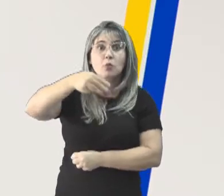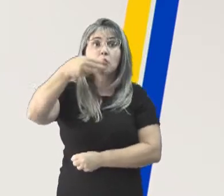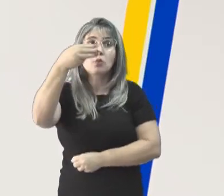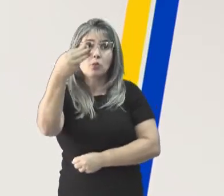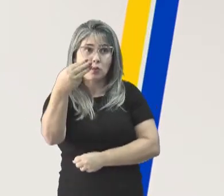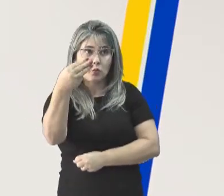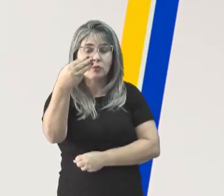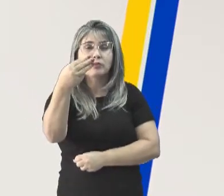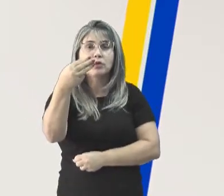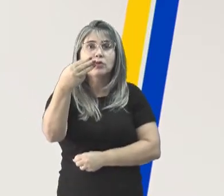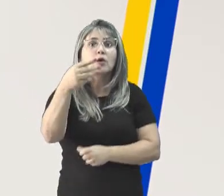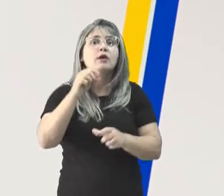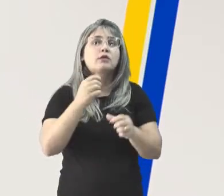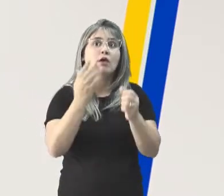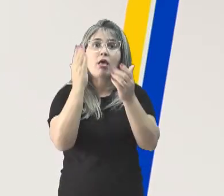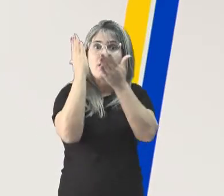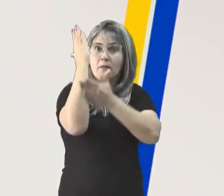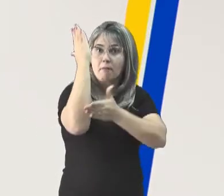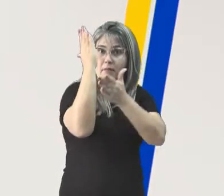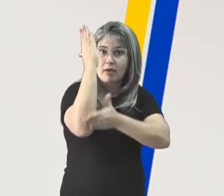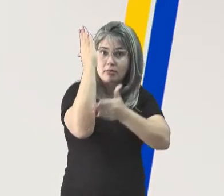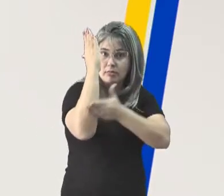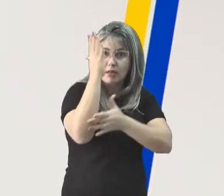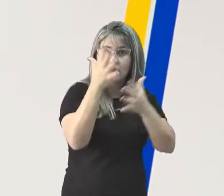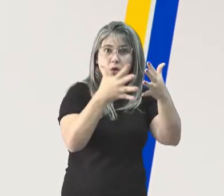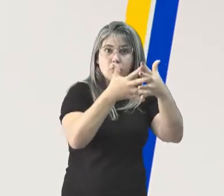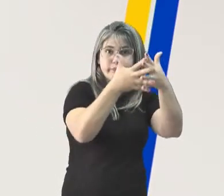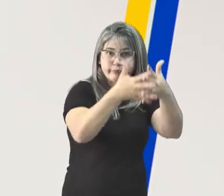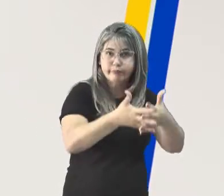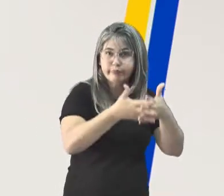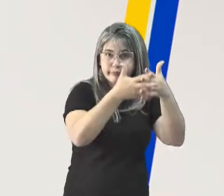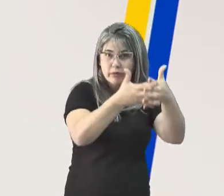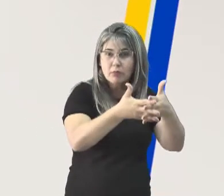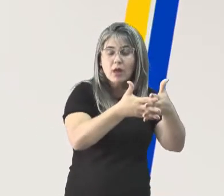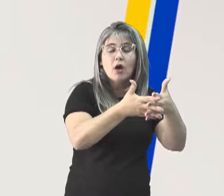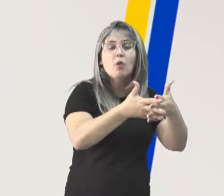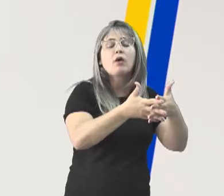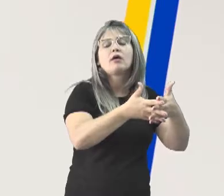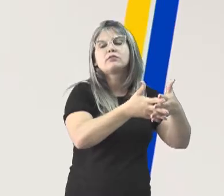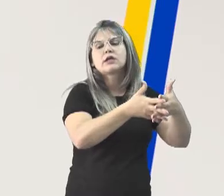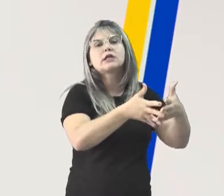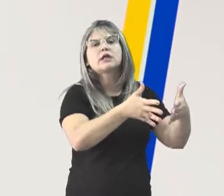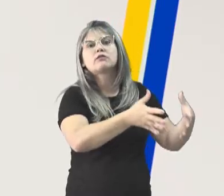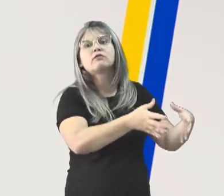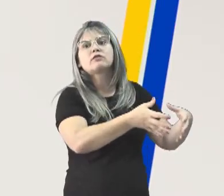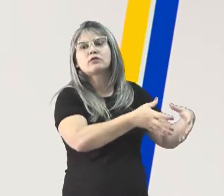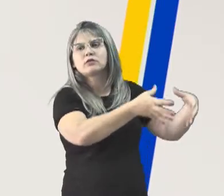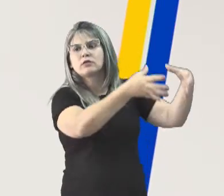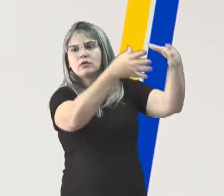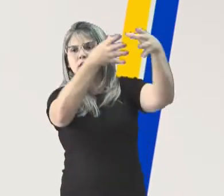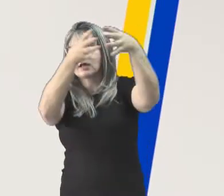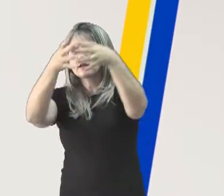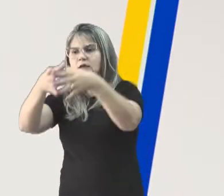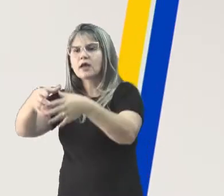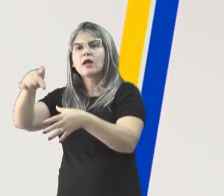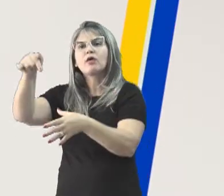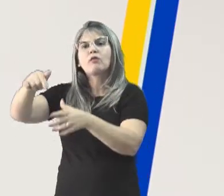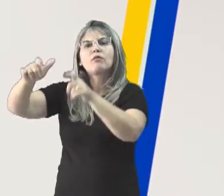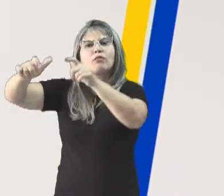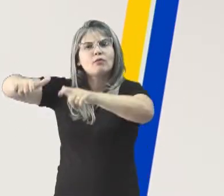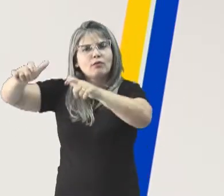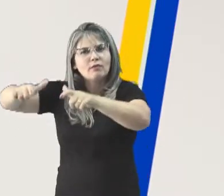O volume de madeira em decímetro cúbico que cada caminhão transportou foi de: letra